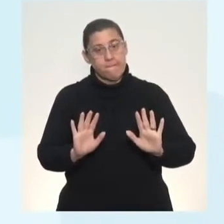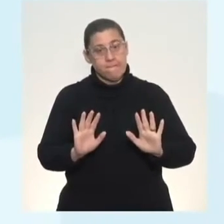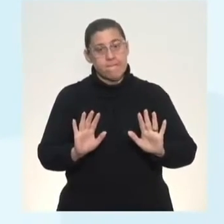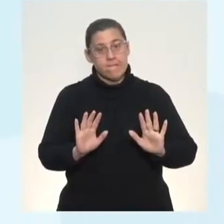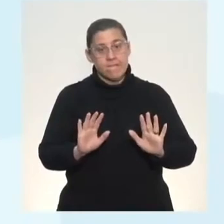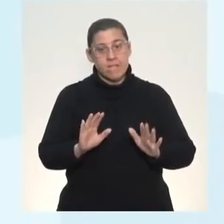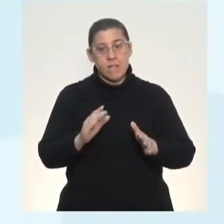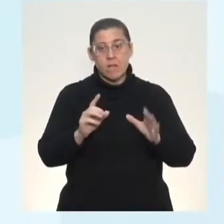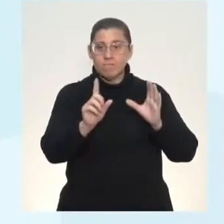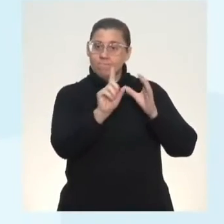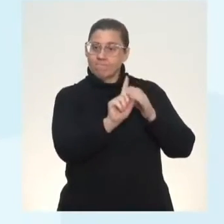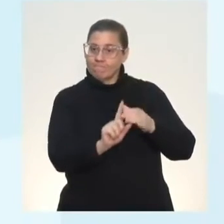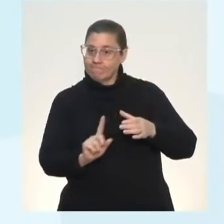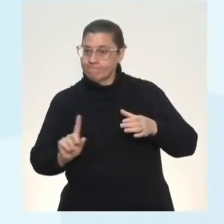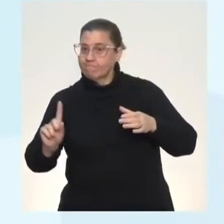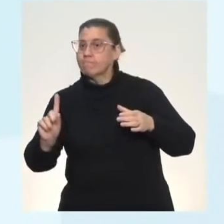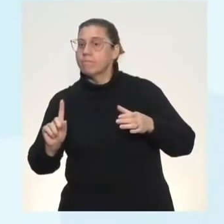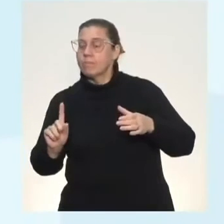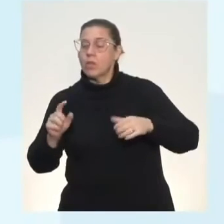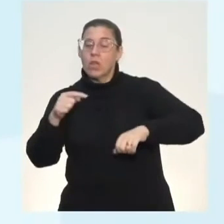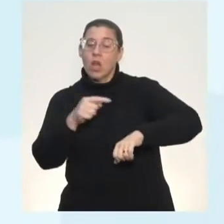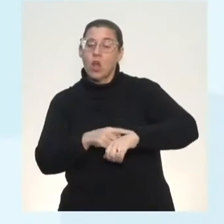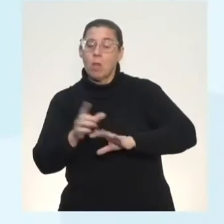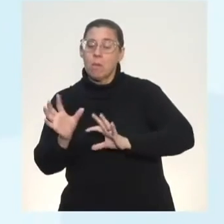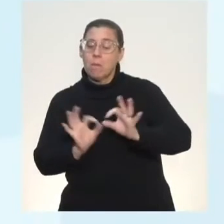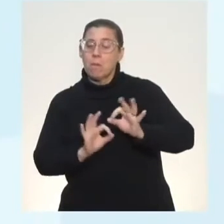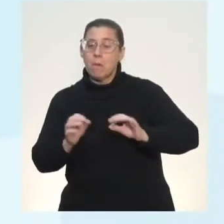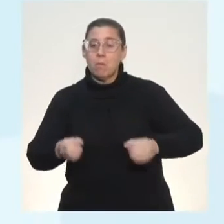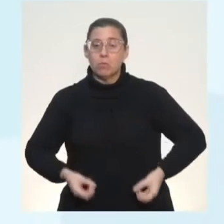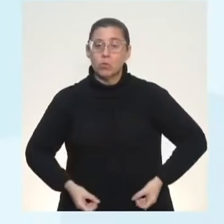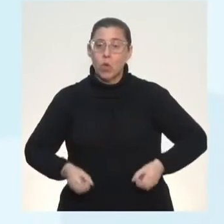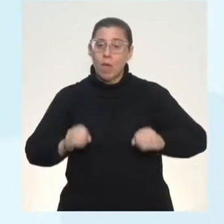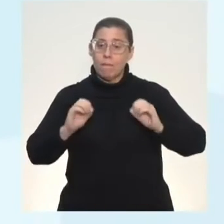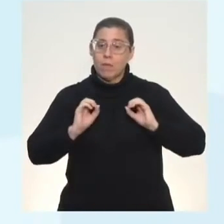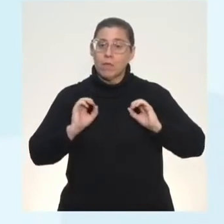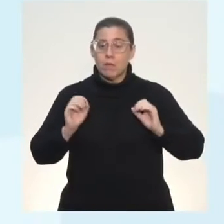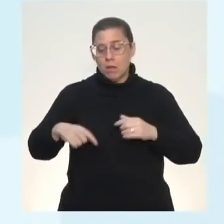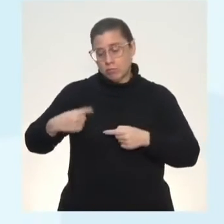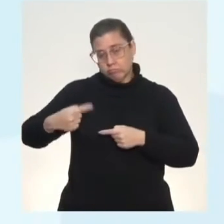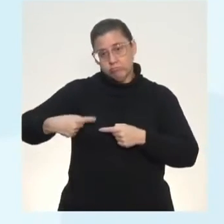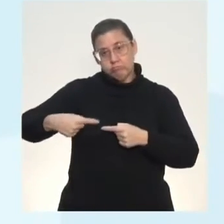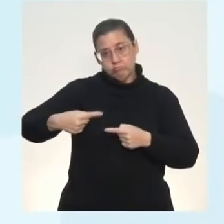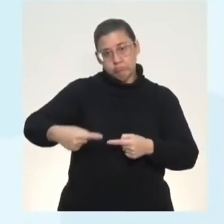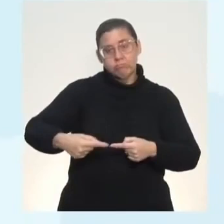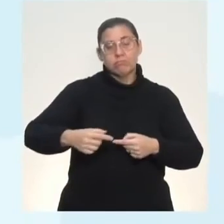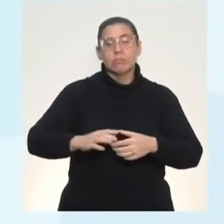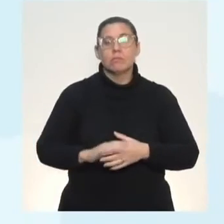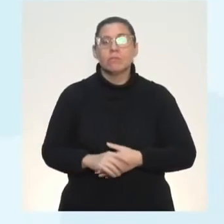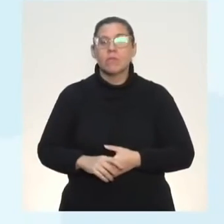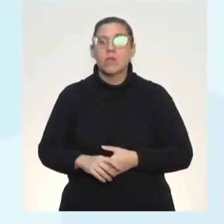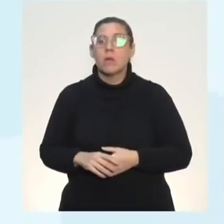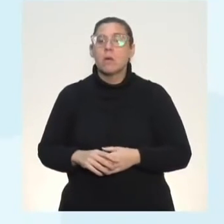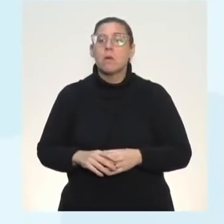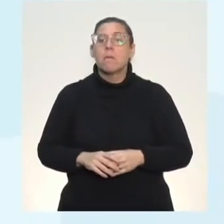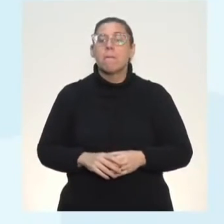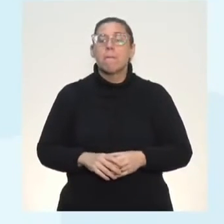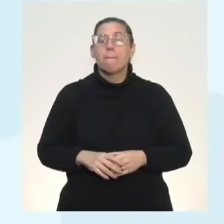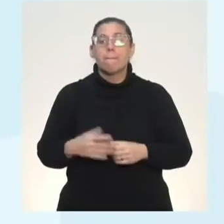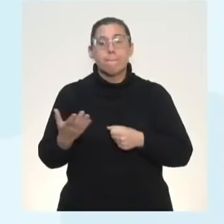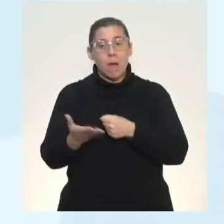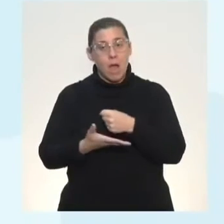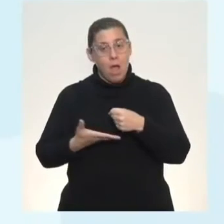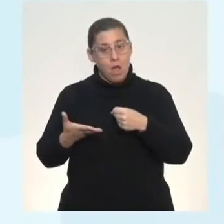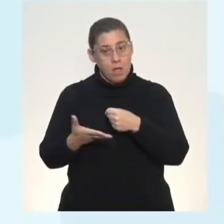no momento da formação do gameta, poderão ser passados para as próximas gerações. Os passos básicos da metodologia